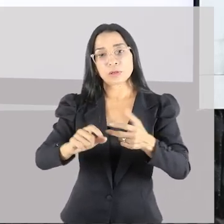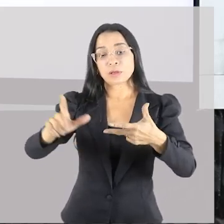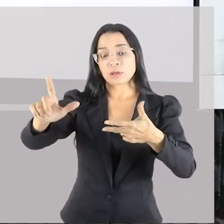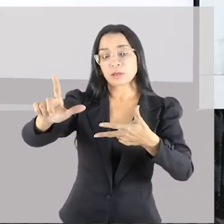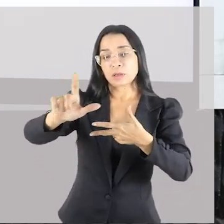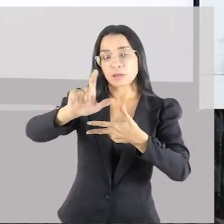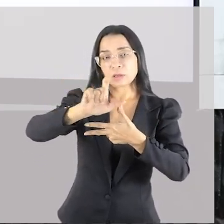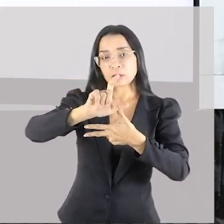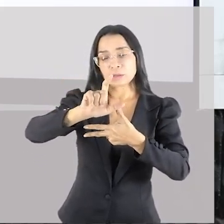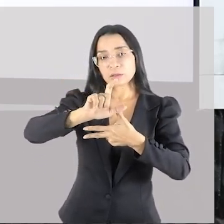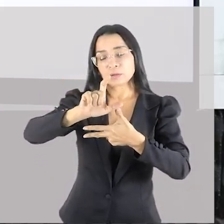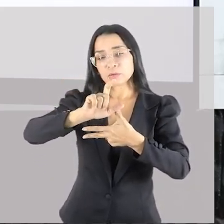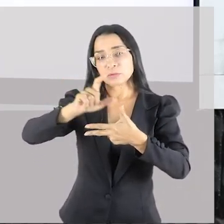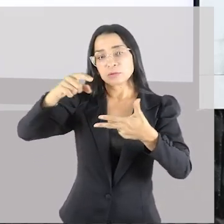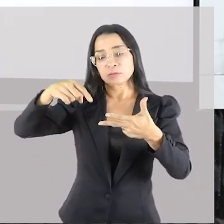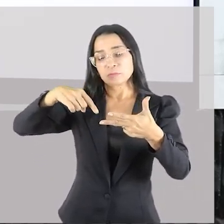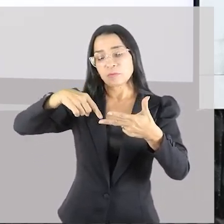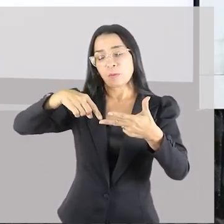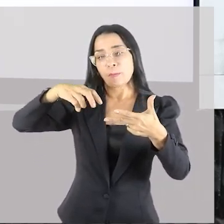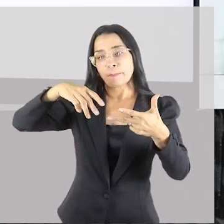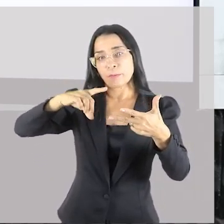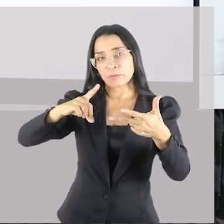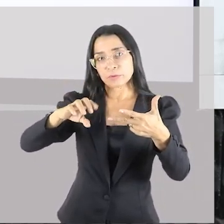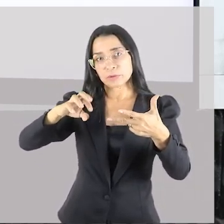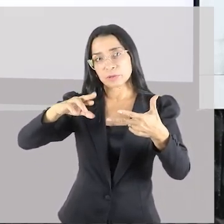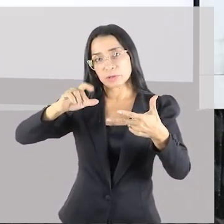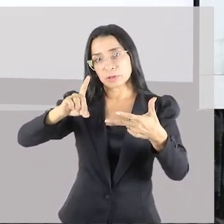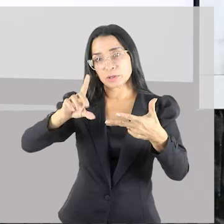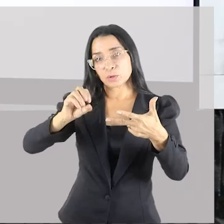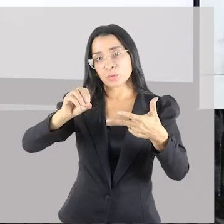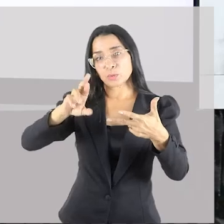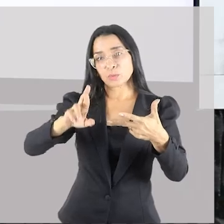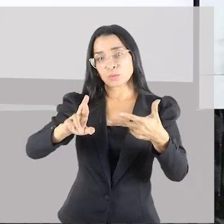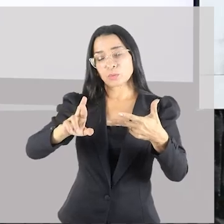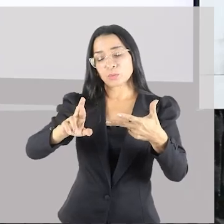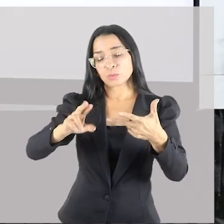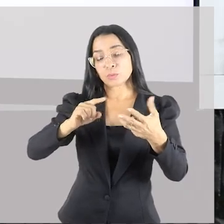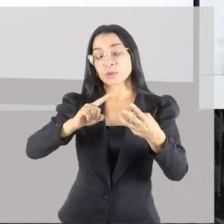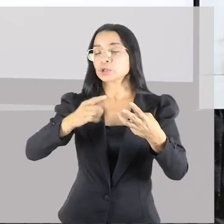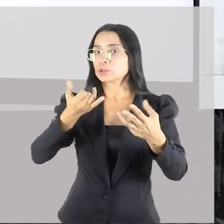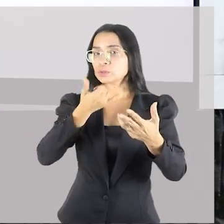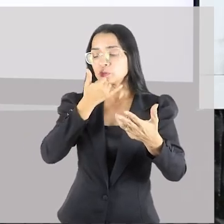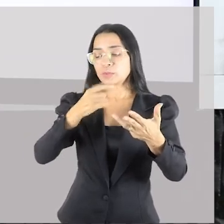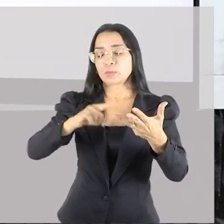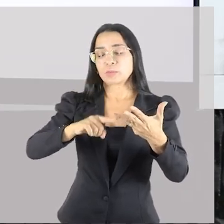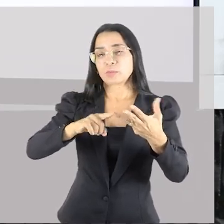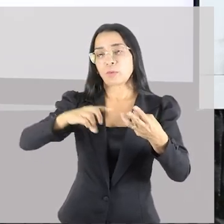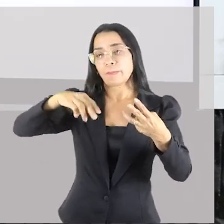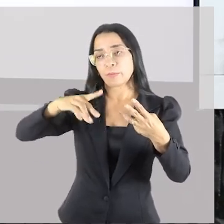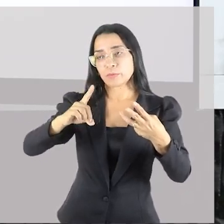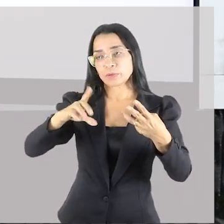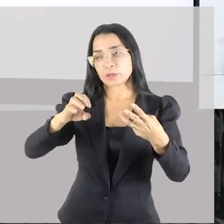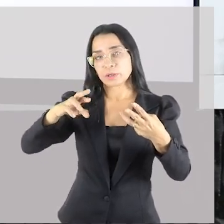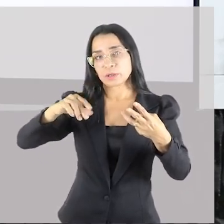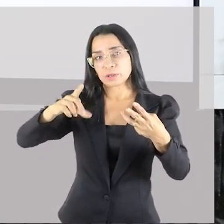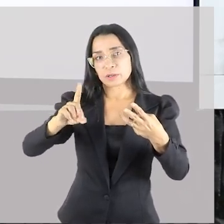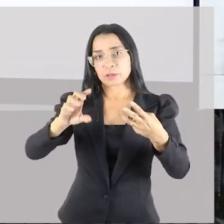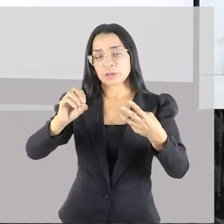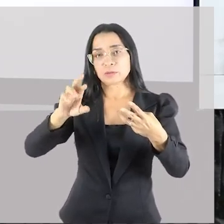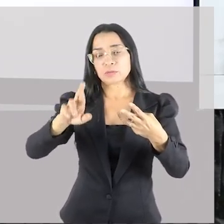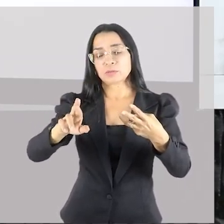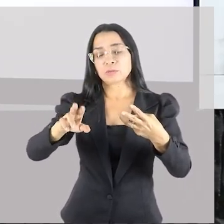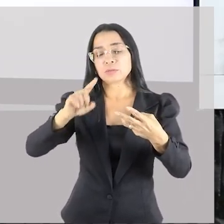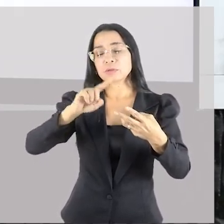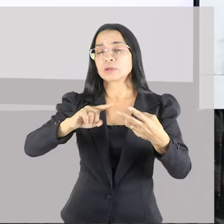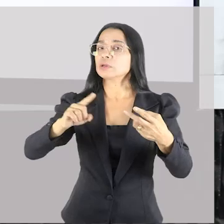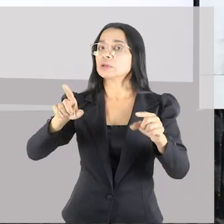executivo, moderador e religioso, porque ele tinha o poder, o chefe supremo da igreja aqui no Brasil, da Igreja Católica no